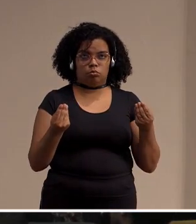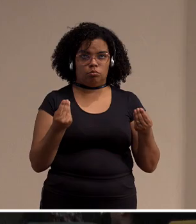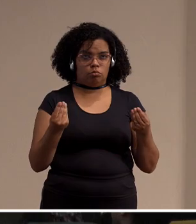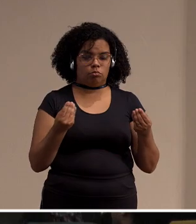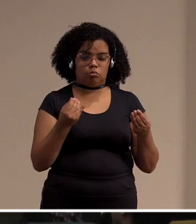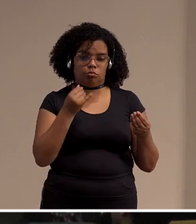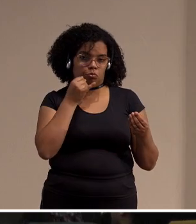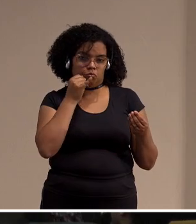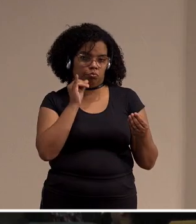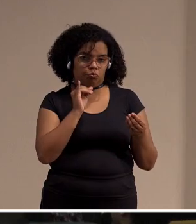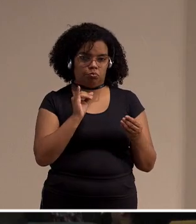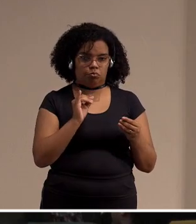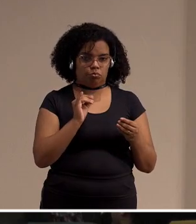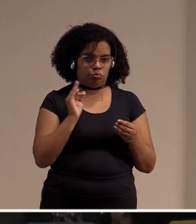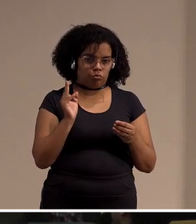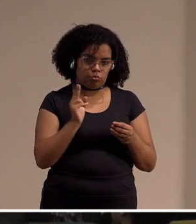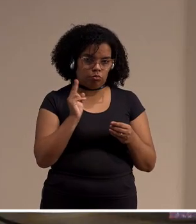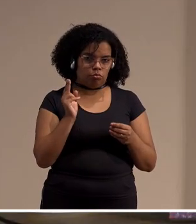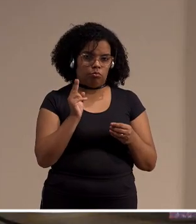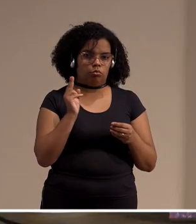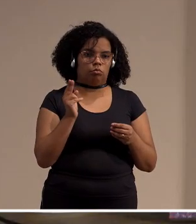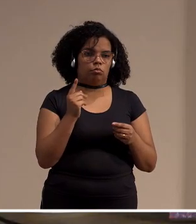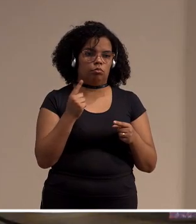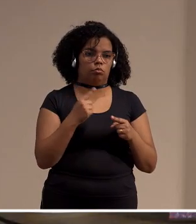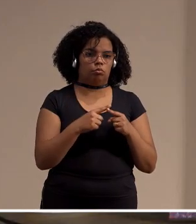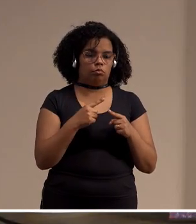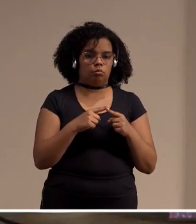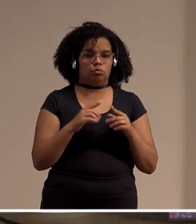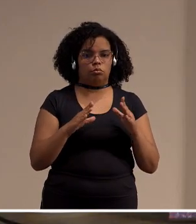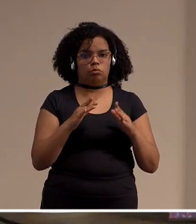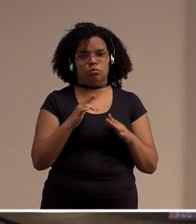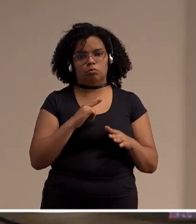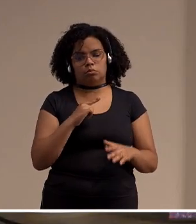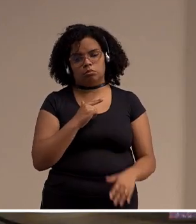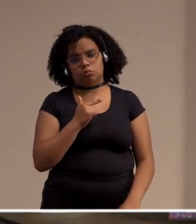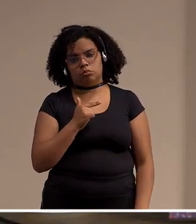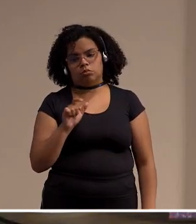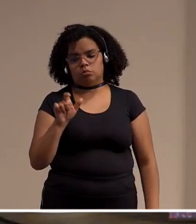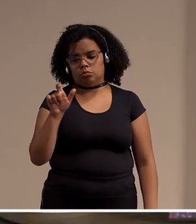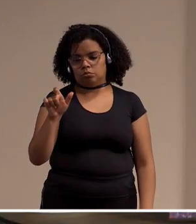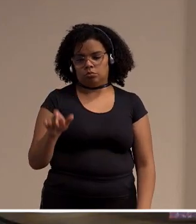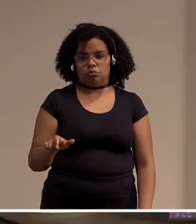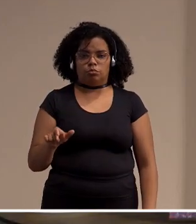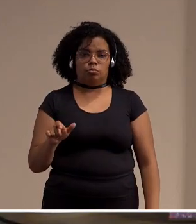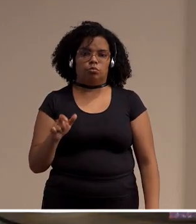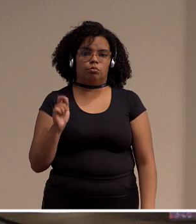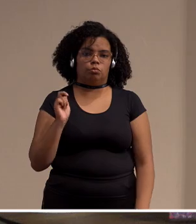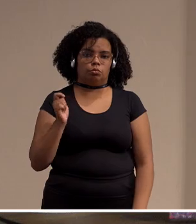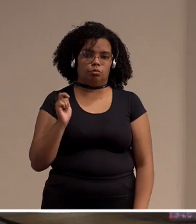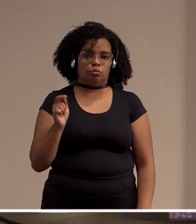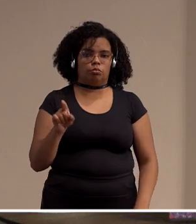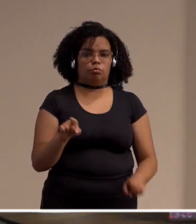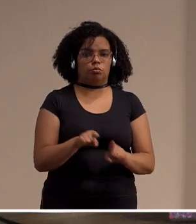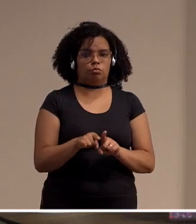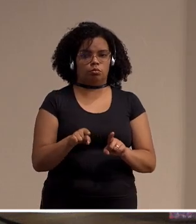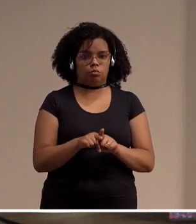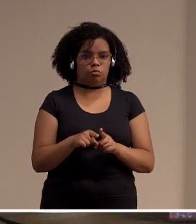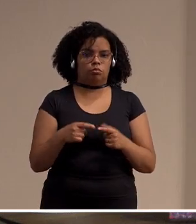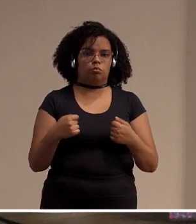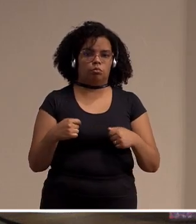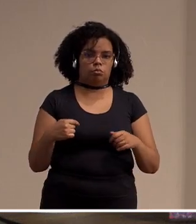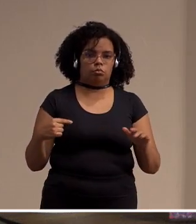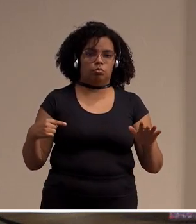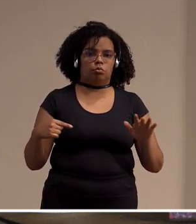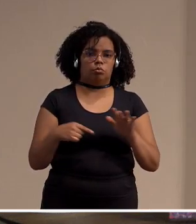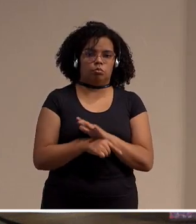autor argentino agora que vem nesse momento, mas tem outra figura argentina que também acaba sendo inevitável quando a gente conversa